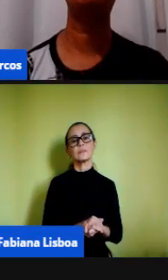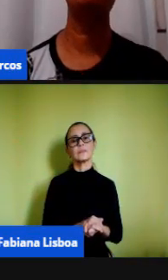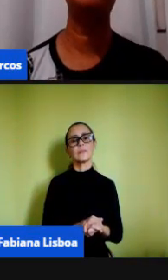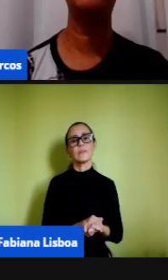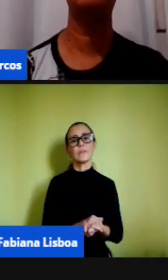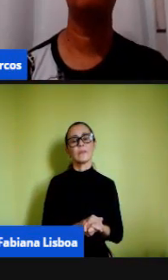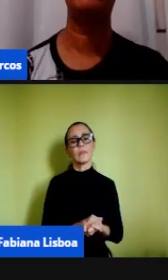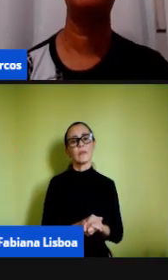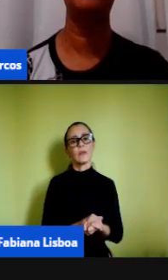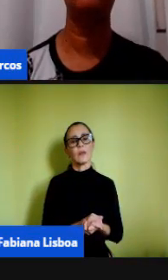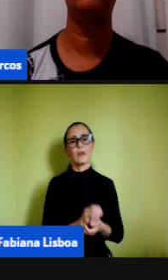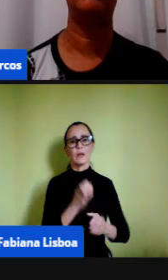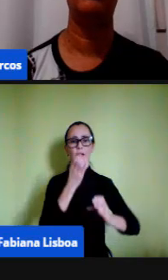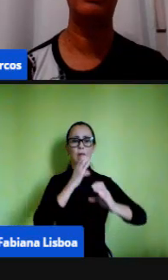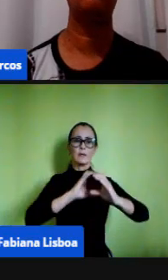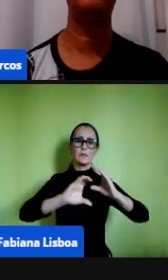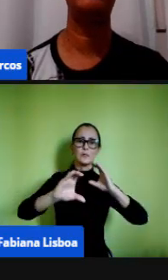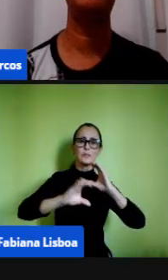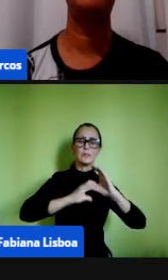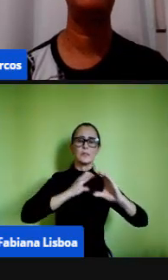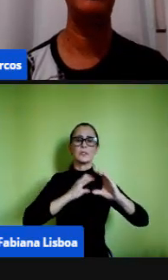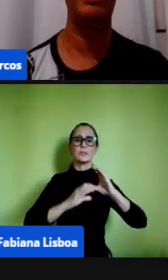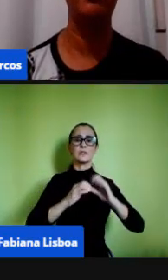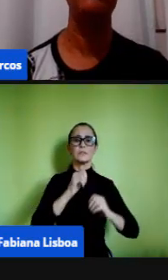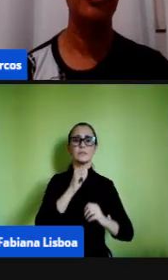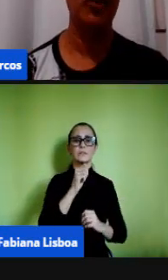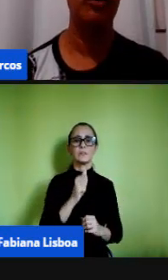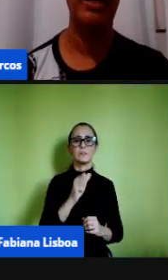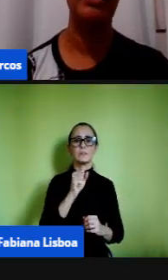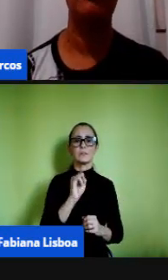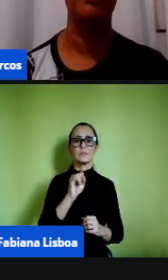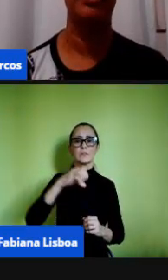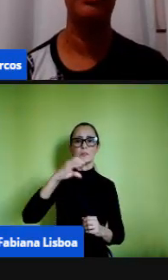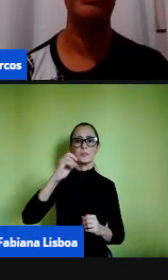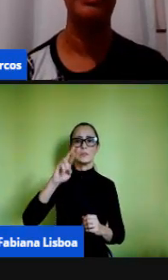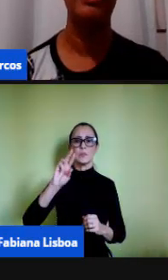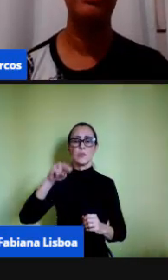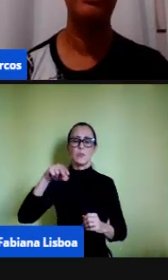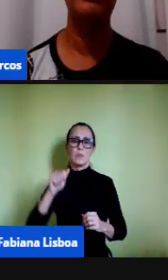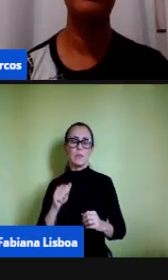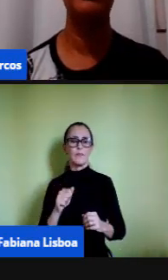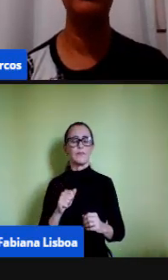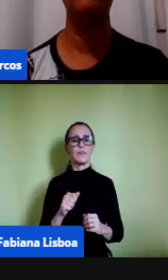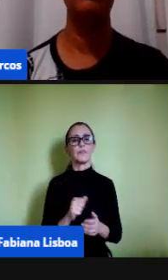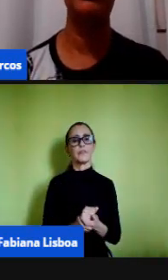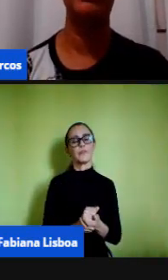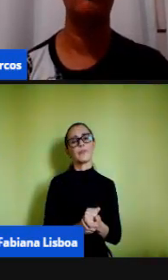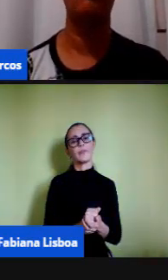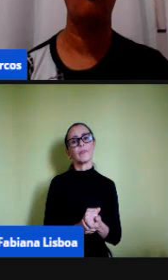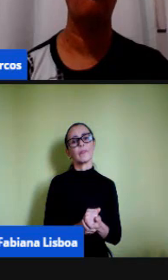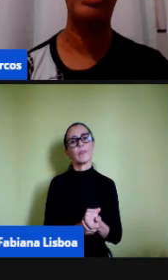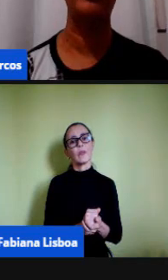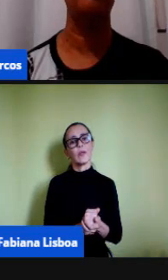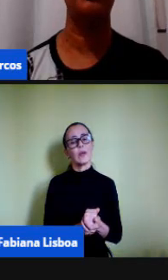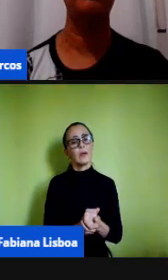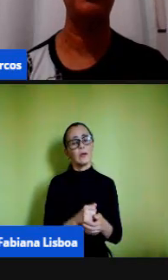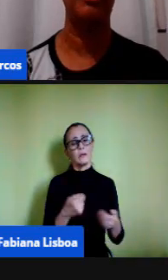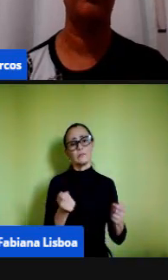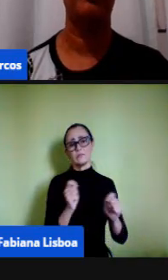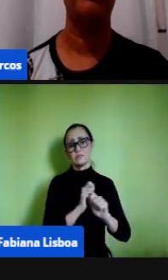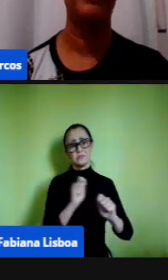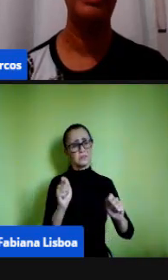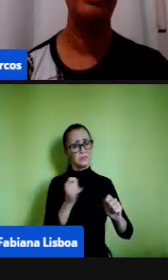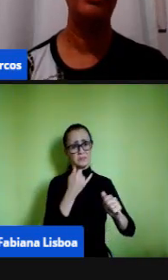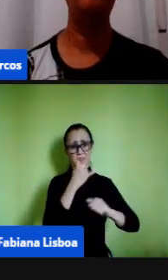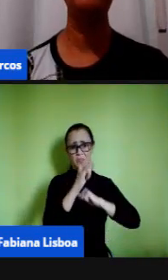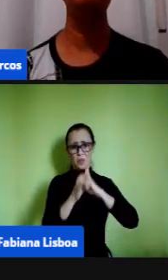E a comunicação assíncrona acontece sem que os participantes necessitam estar online ao mesmo